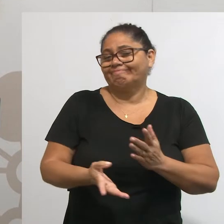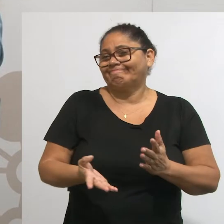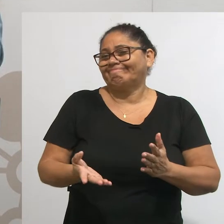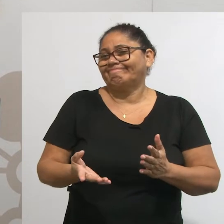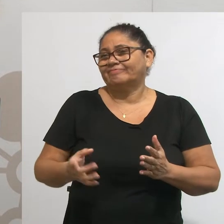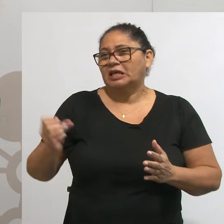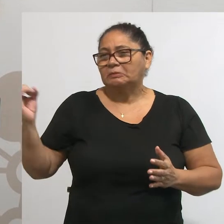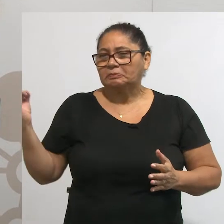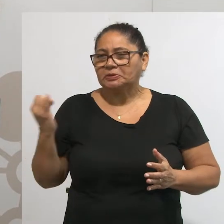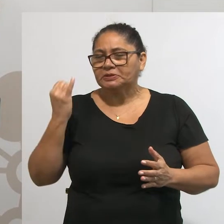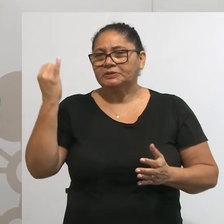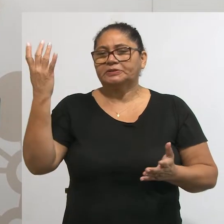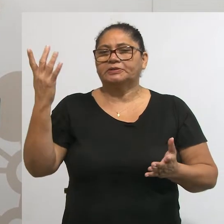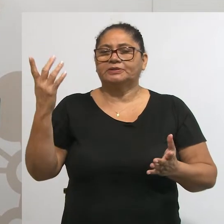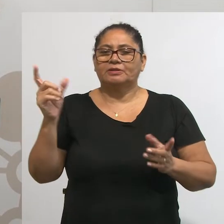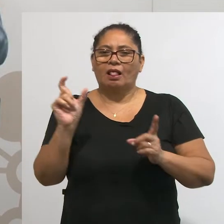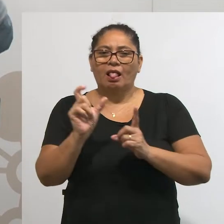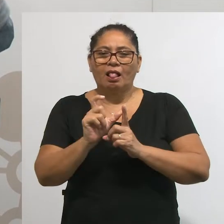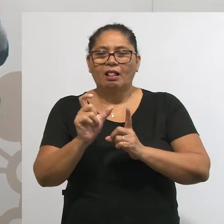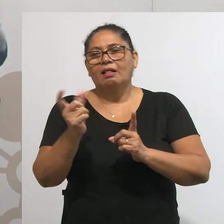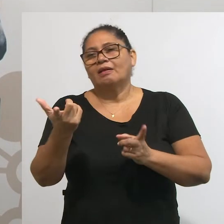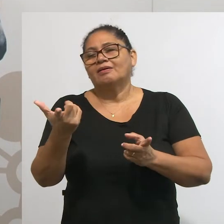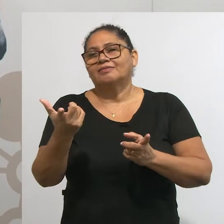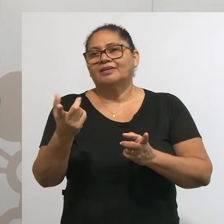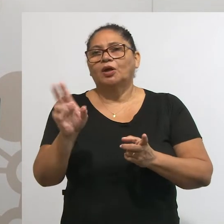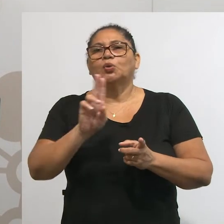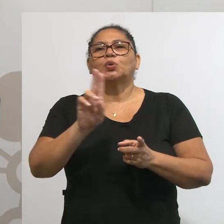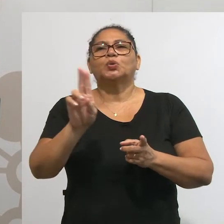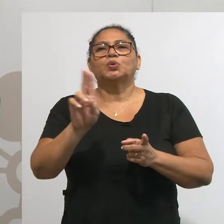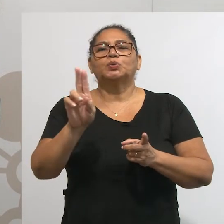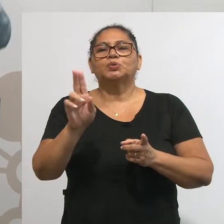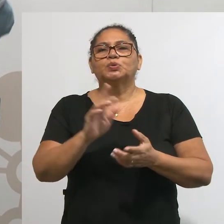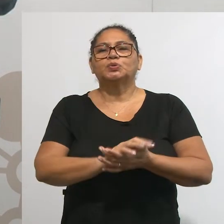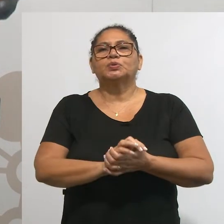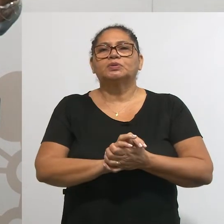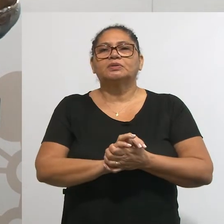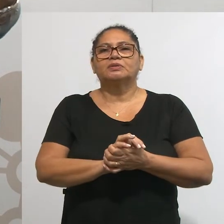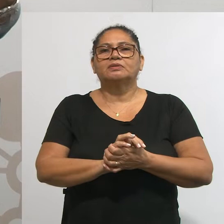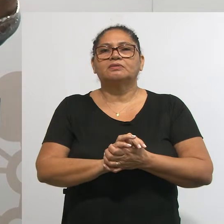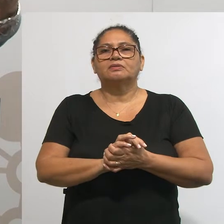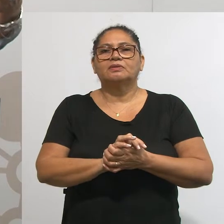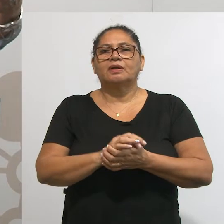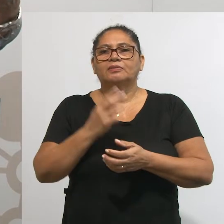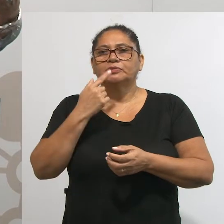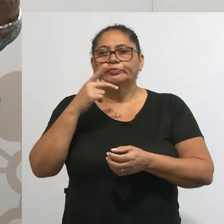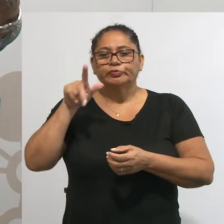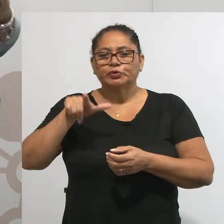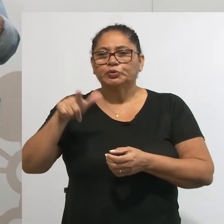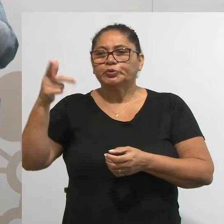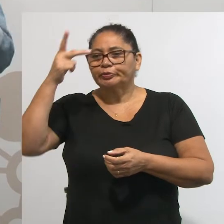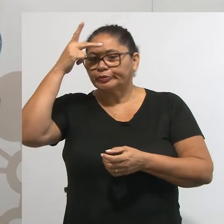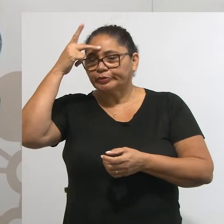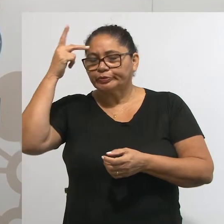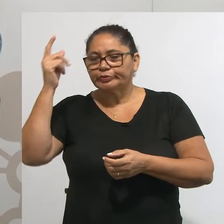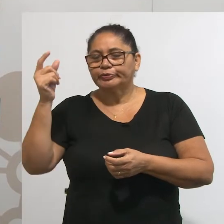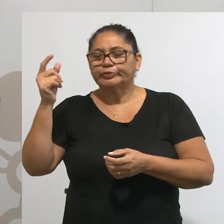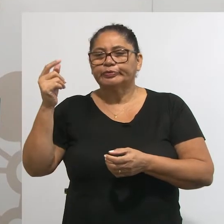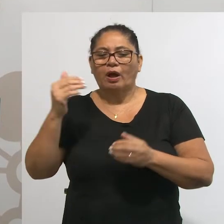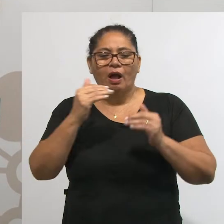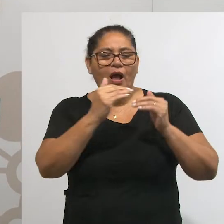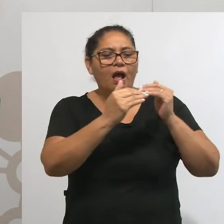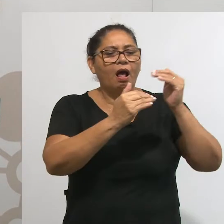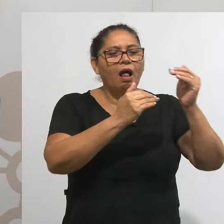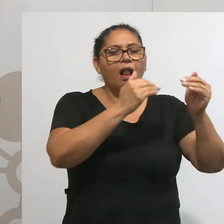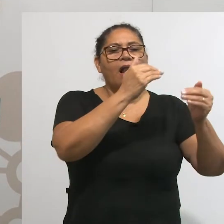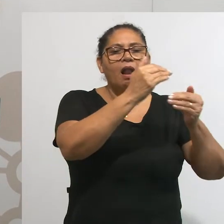nos constituímos pela palavra, até o nosso nome veio da boca de uma outra pessoa. Então, nós nos